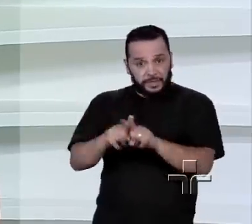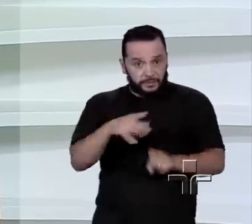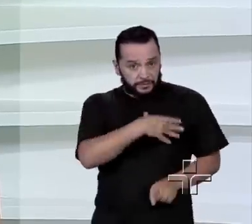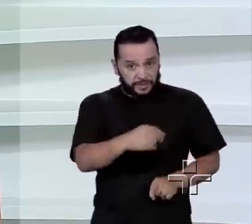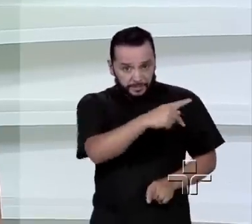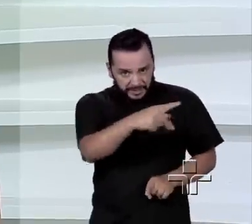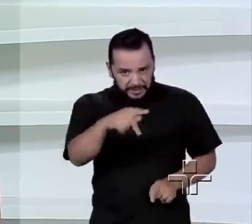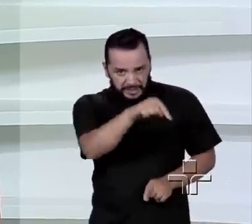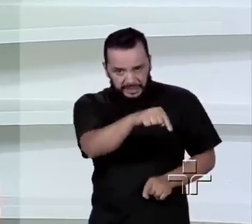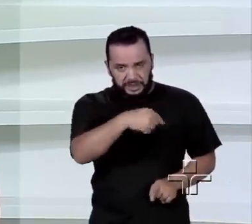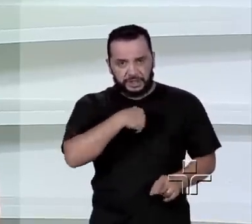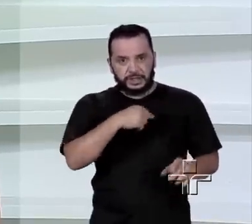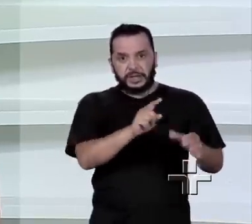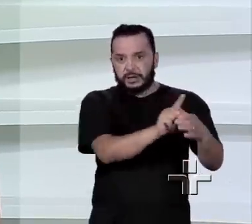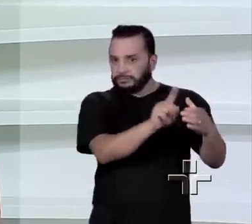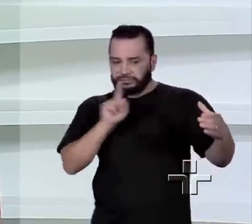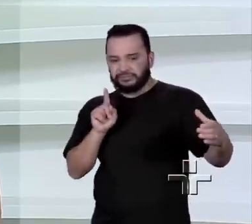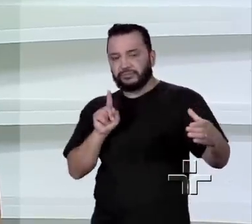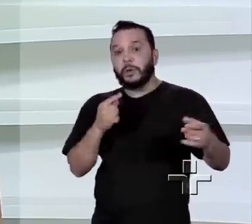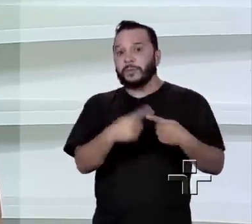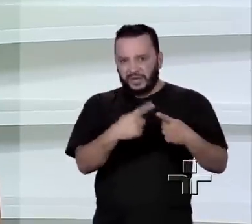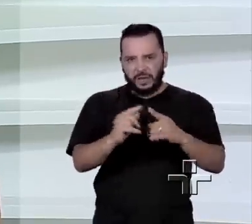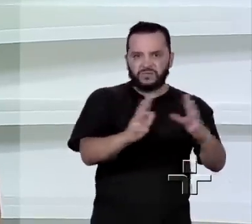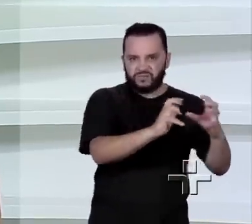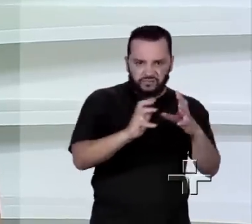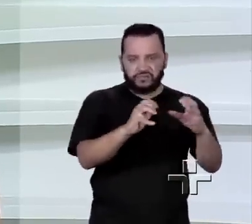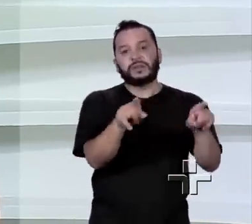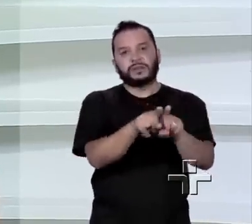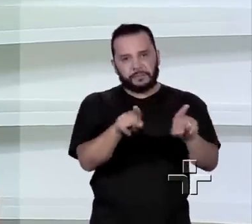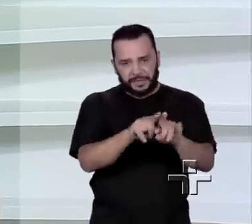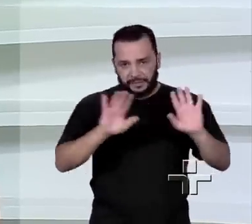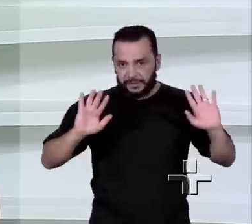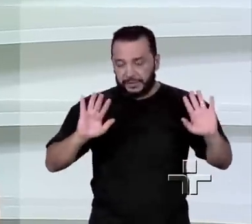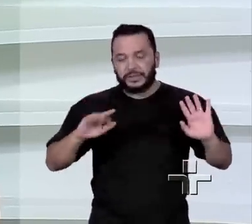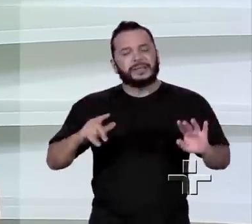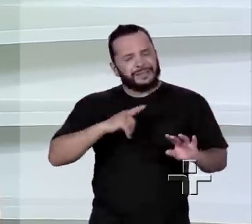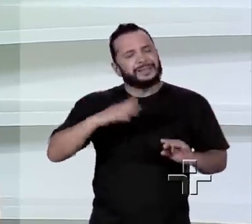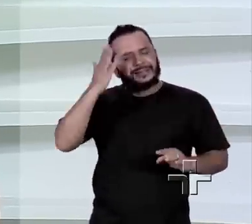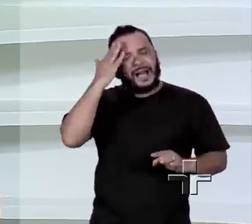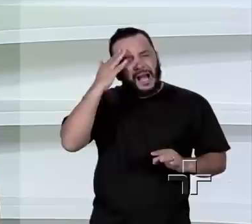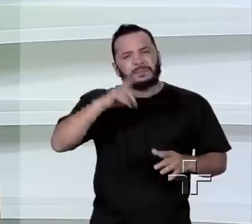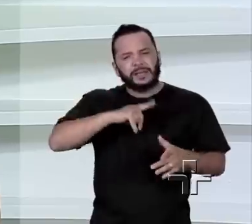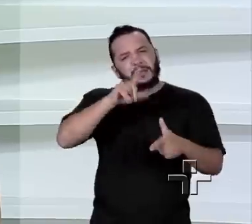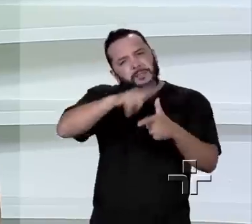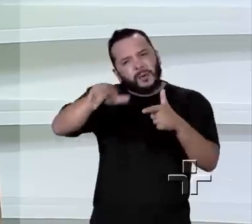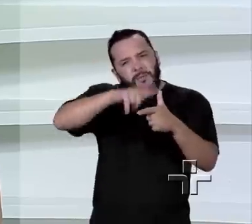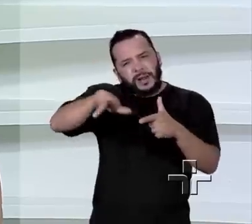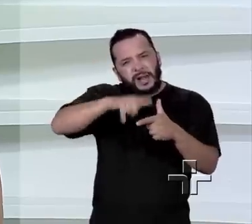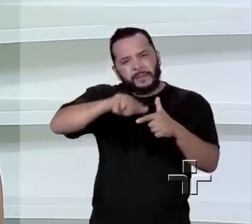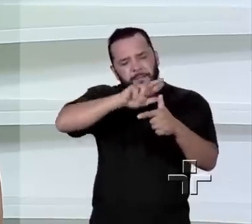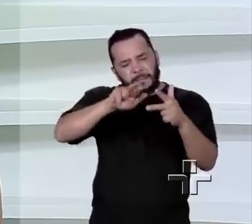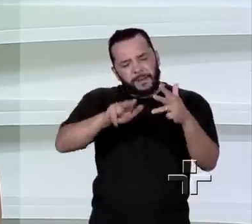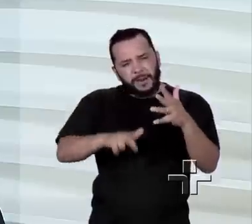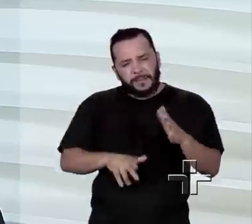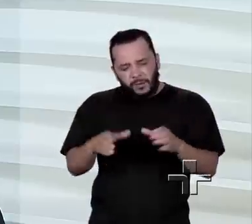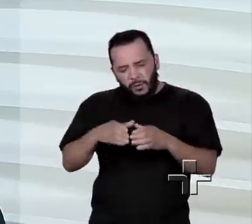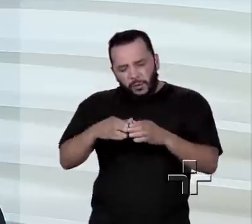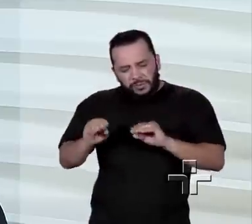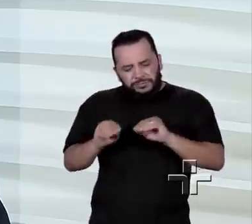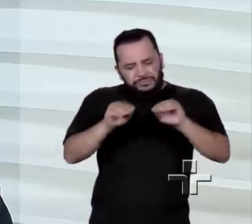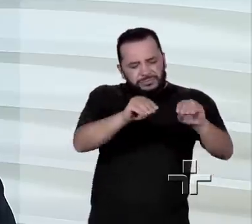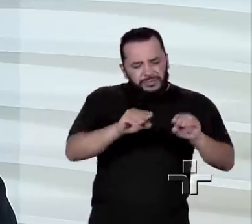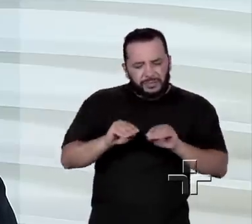transição depois de uma briga interna dentro da campanha também. A gente sabe de uma série de queixas dentro da equipe de transição, nos